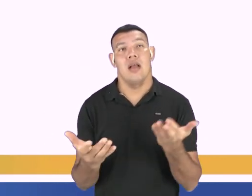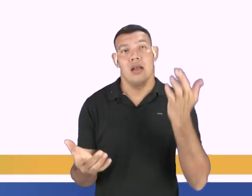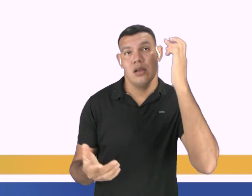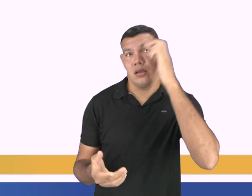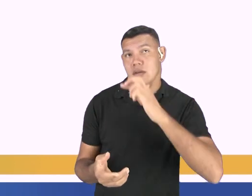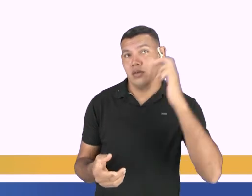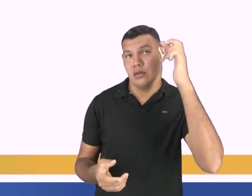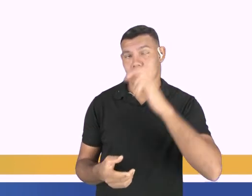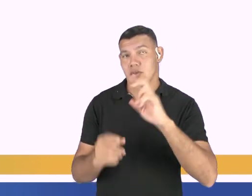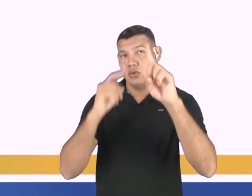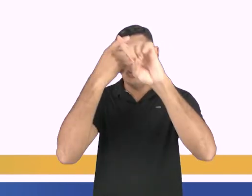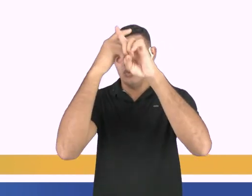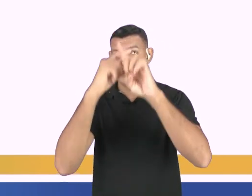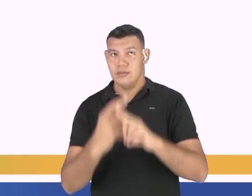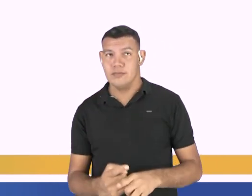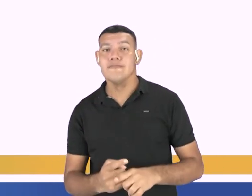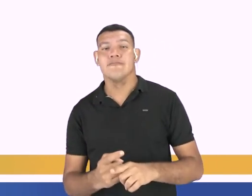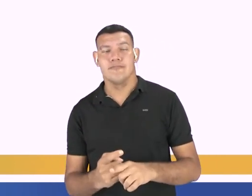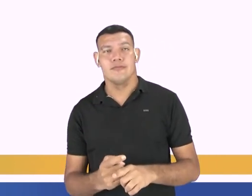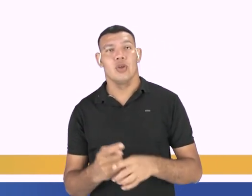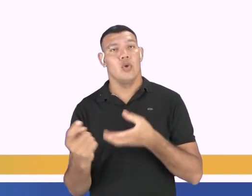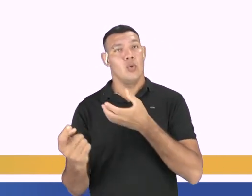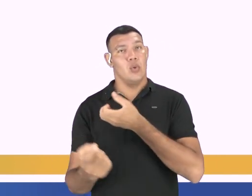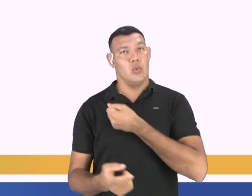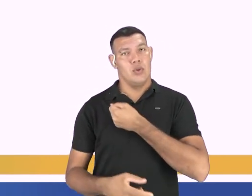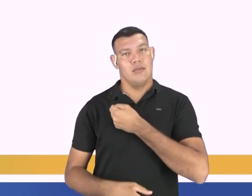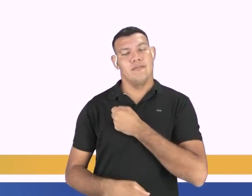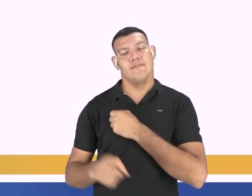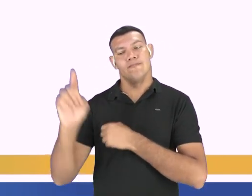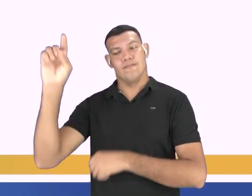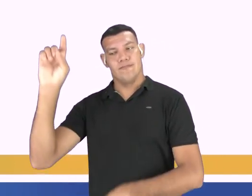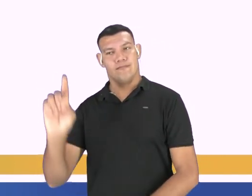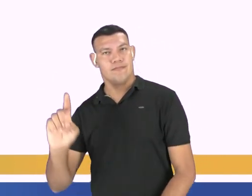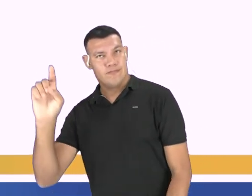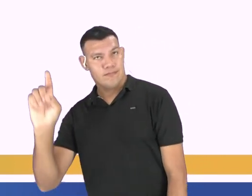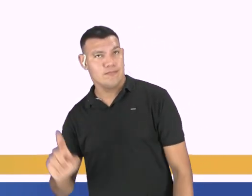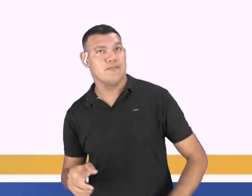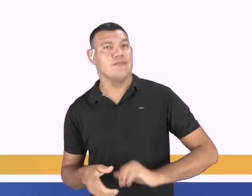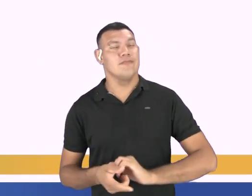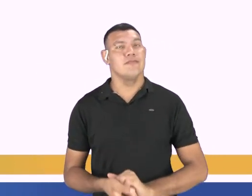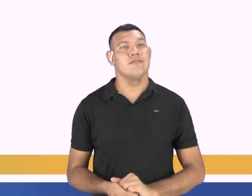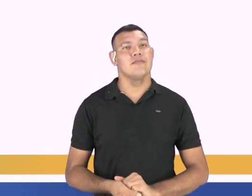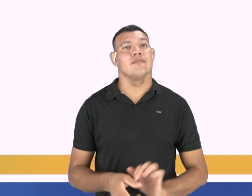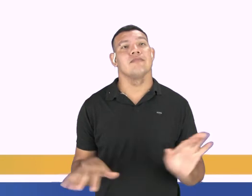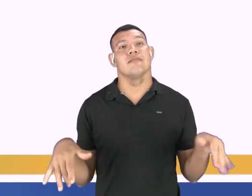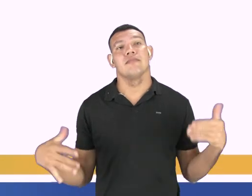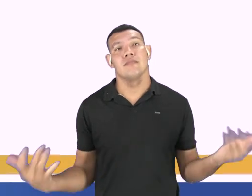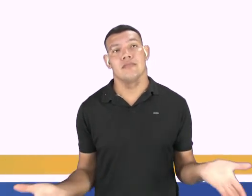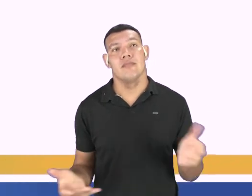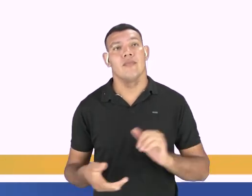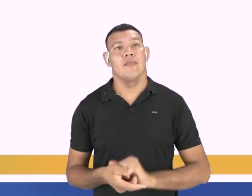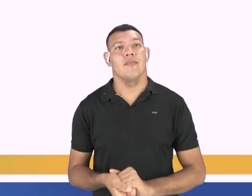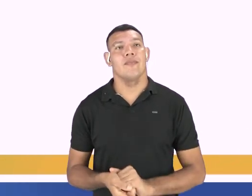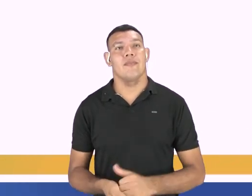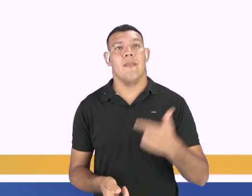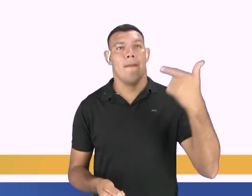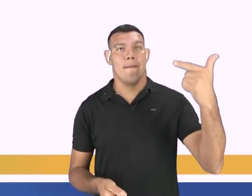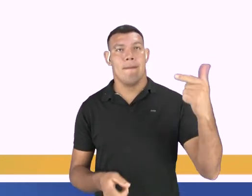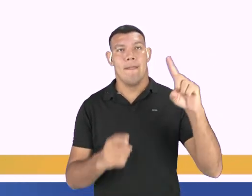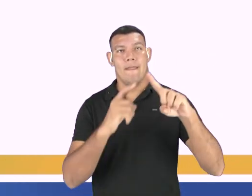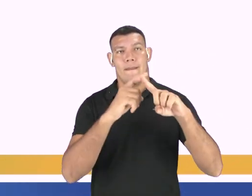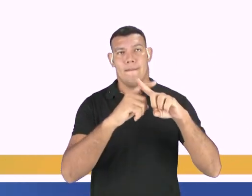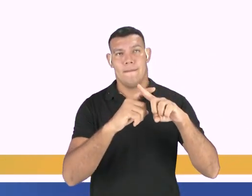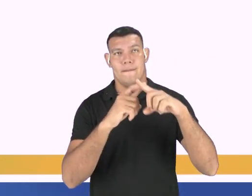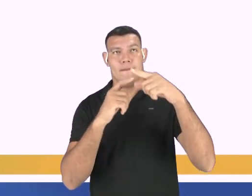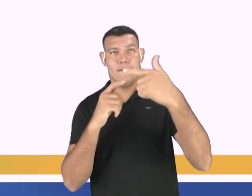uma multiplicação, né, de todos os números que aparecem à direita na fatoração. Então, faremos 2 vezes 2, que é